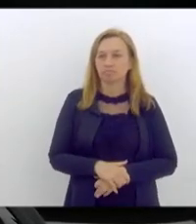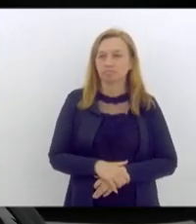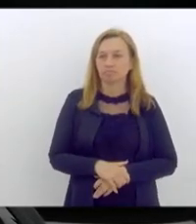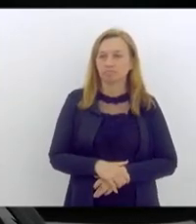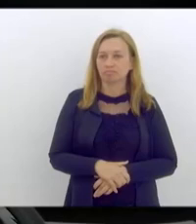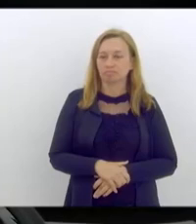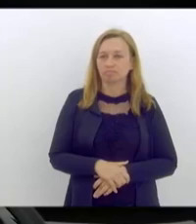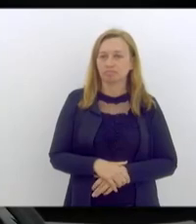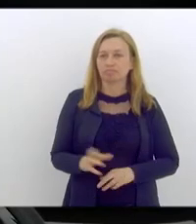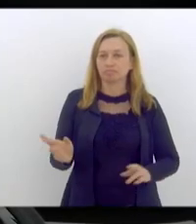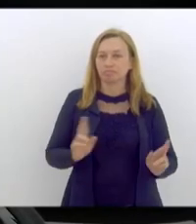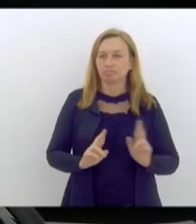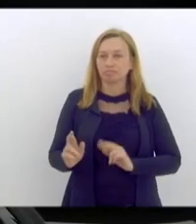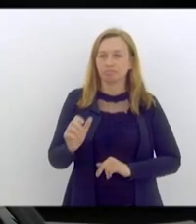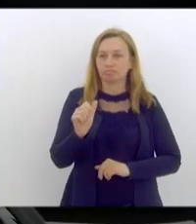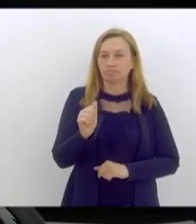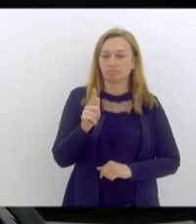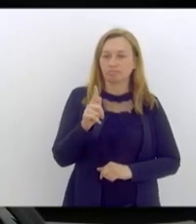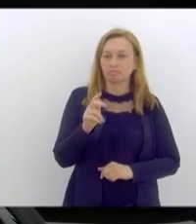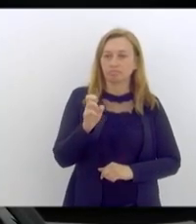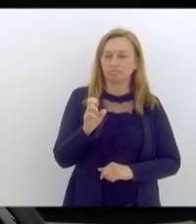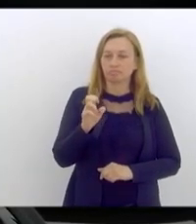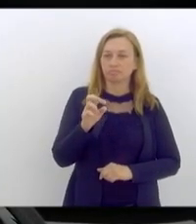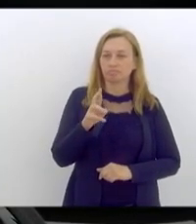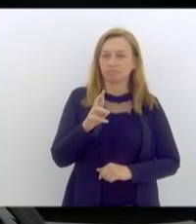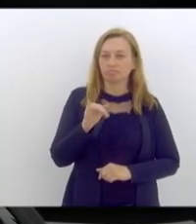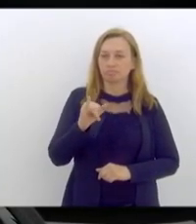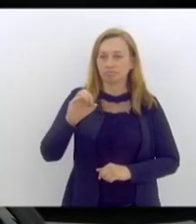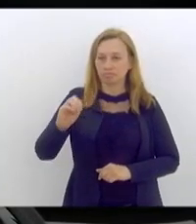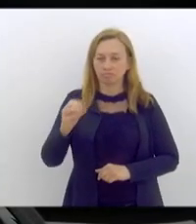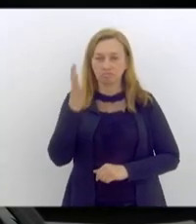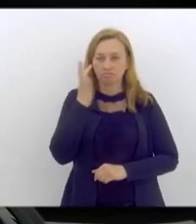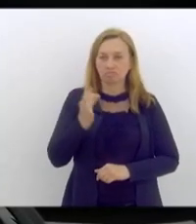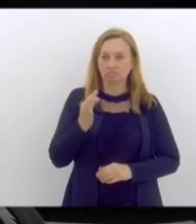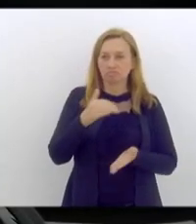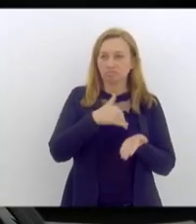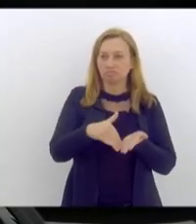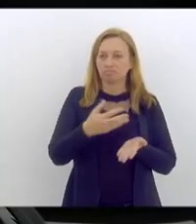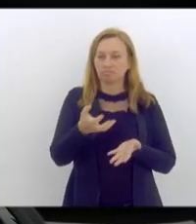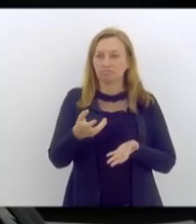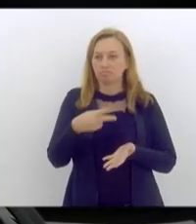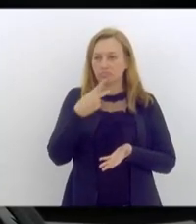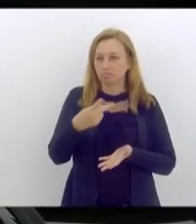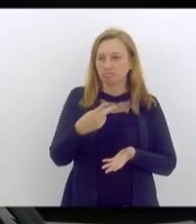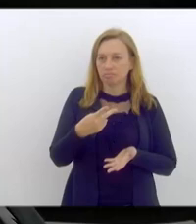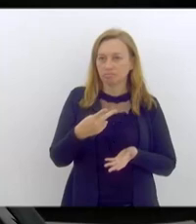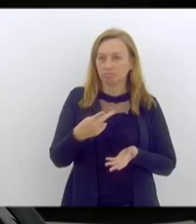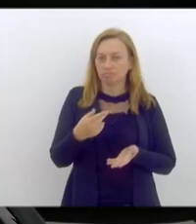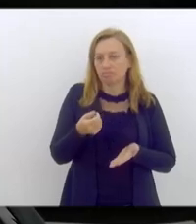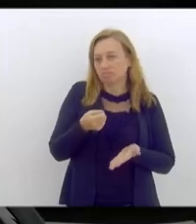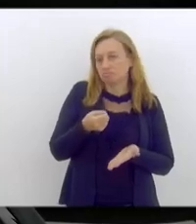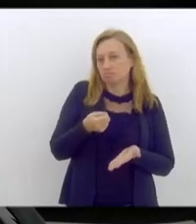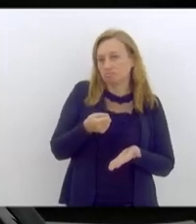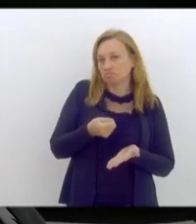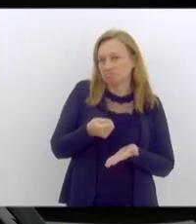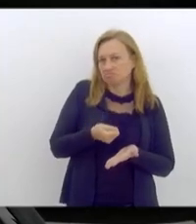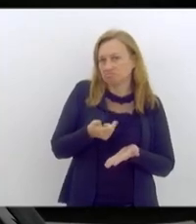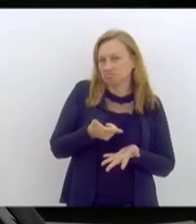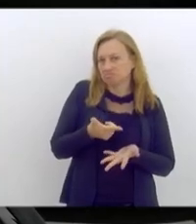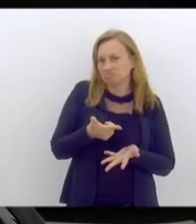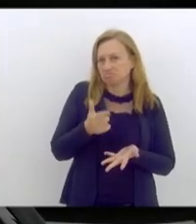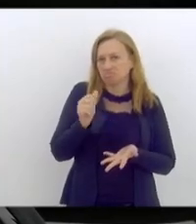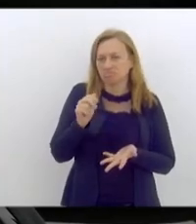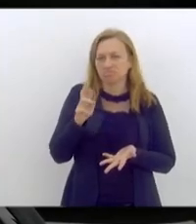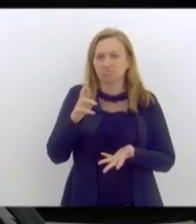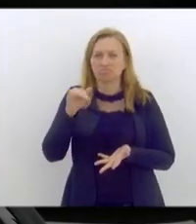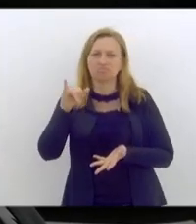com relação a lingerie eu não sei se é Secretaria eles querem comentar alguma coisa operacionalmente para de